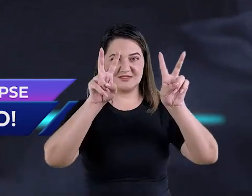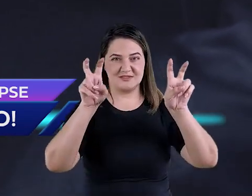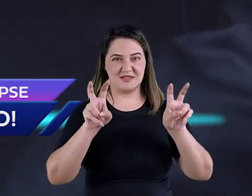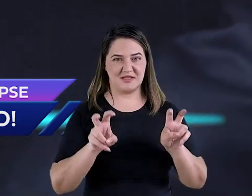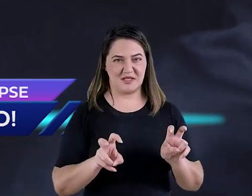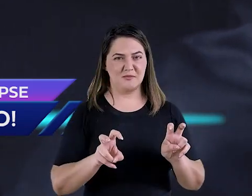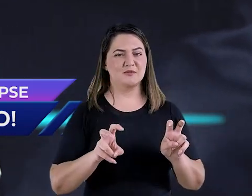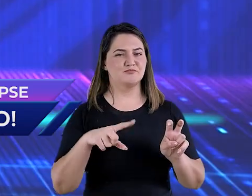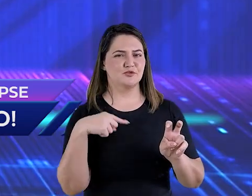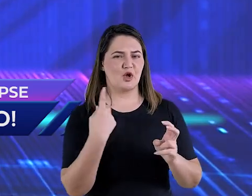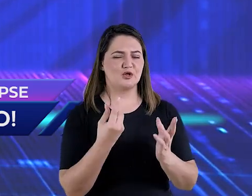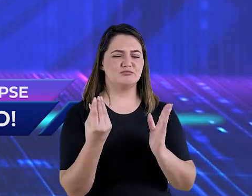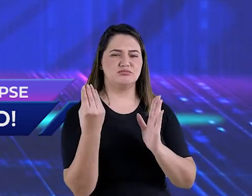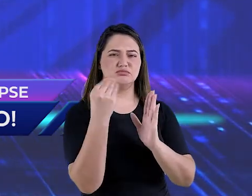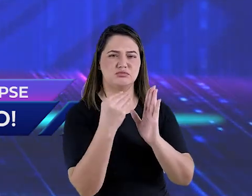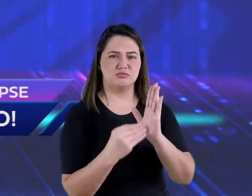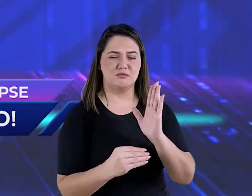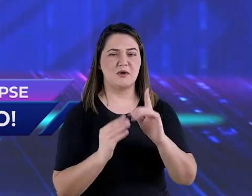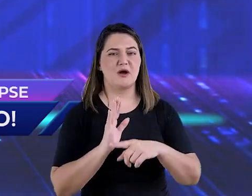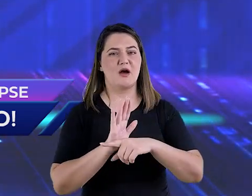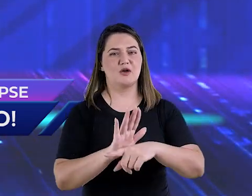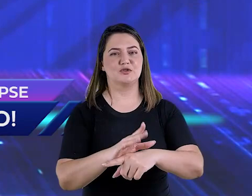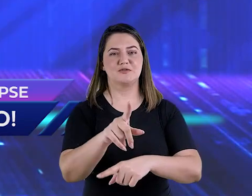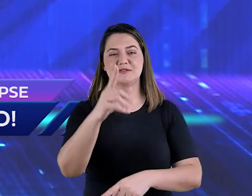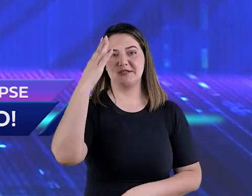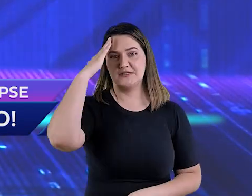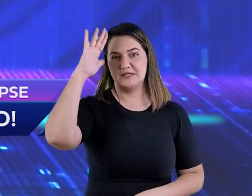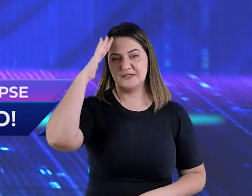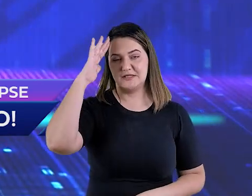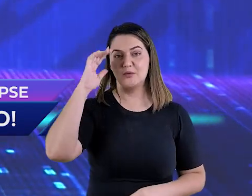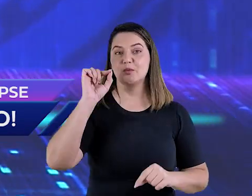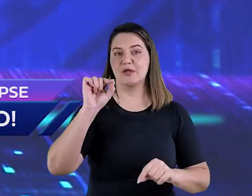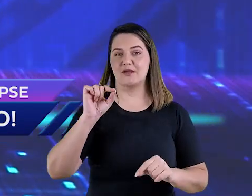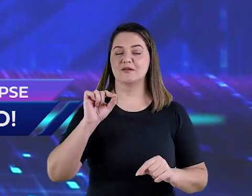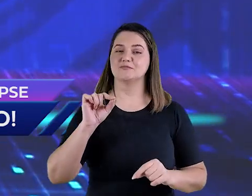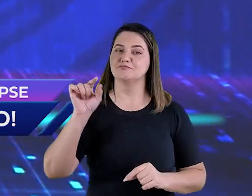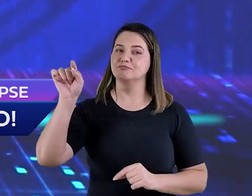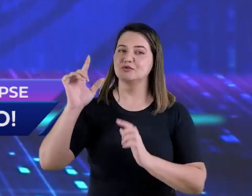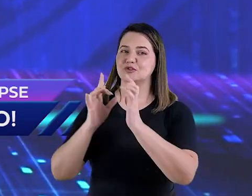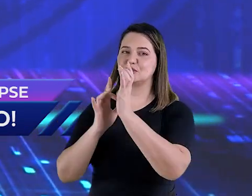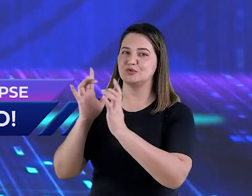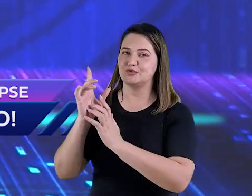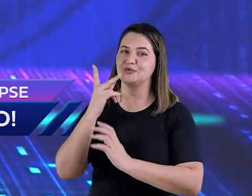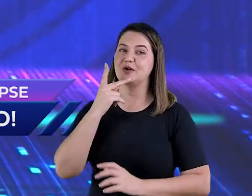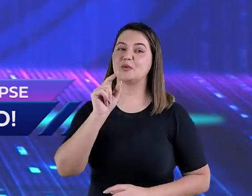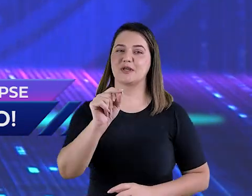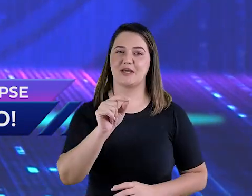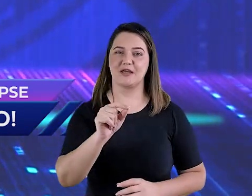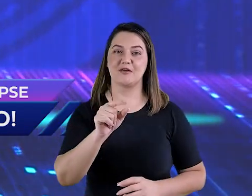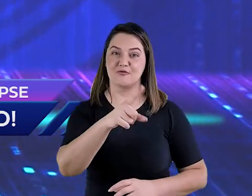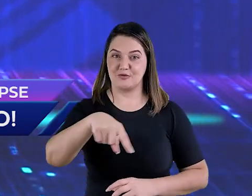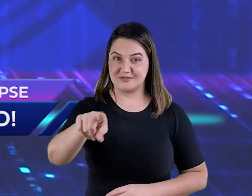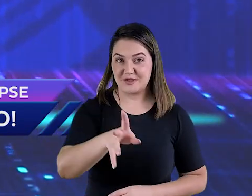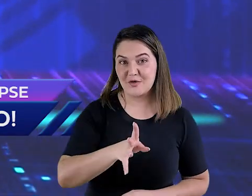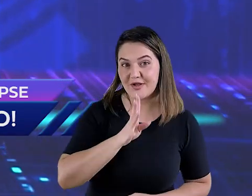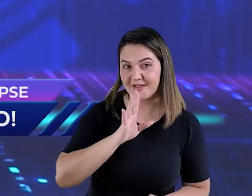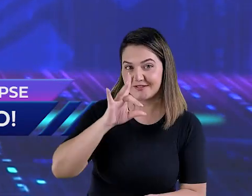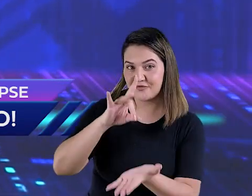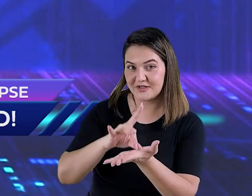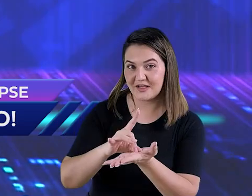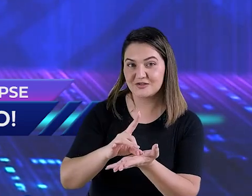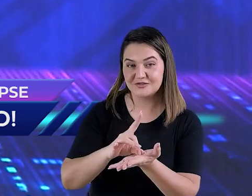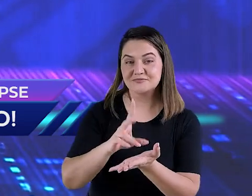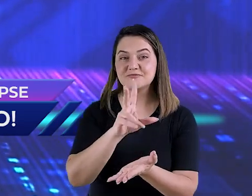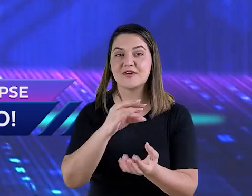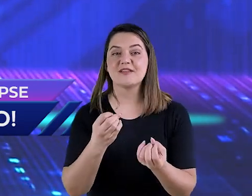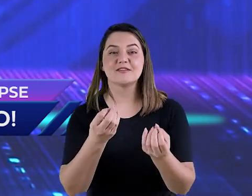a dedo para você ter uma compreensão da verdade que Jesus disse que quando nós a conhecemos, seremos libertos.